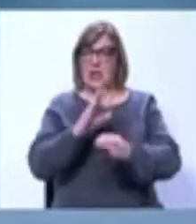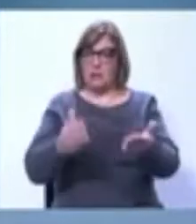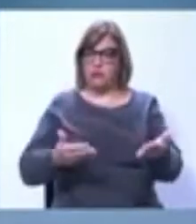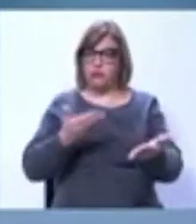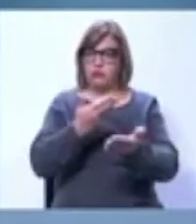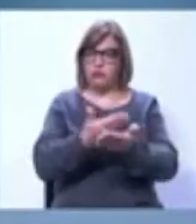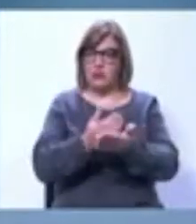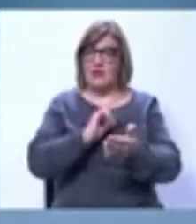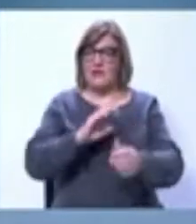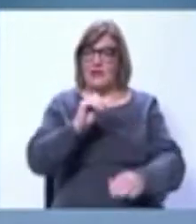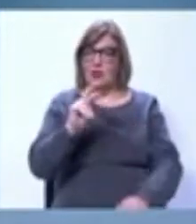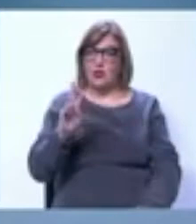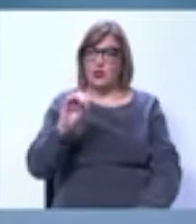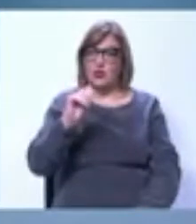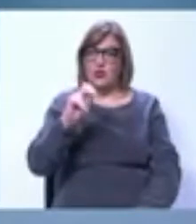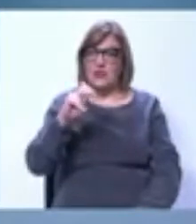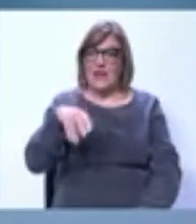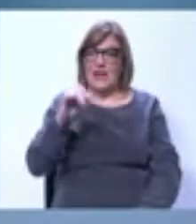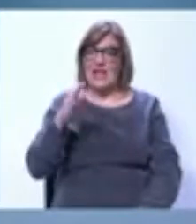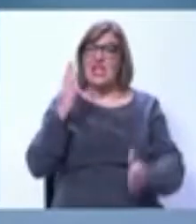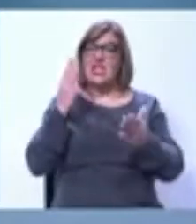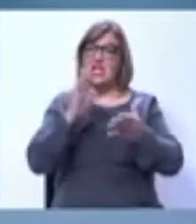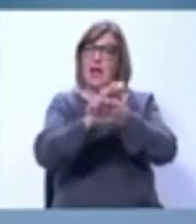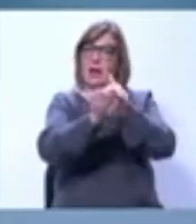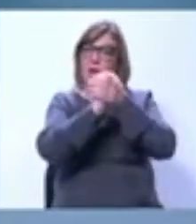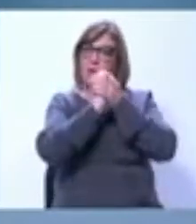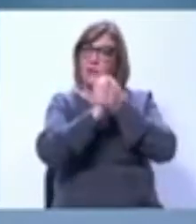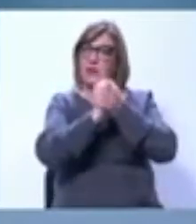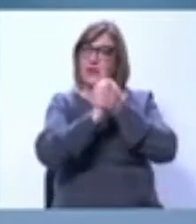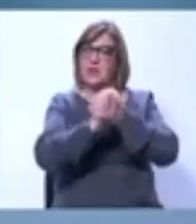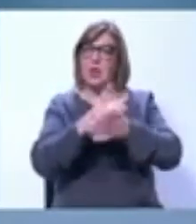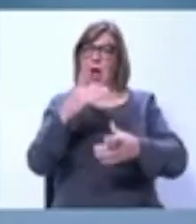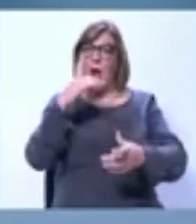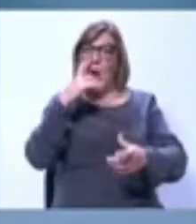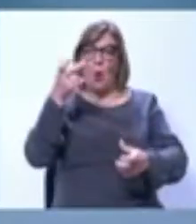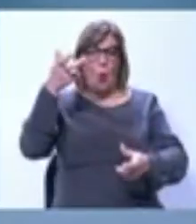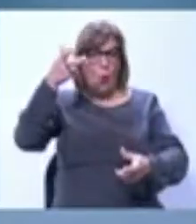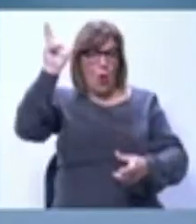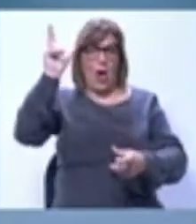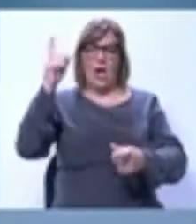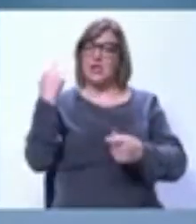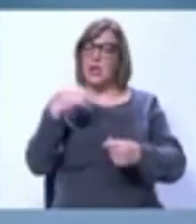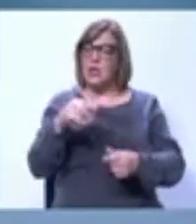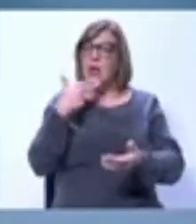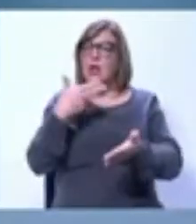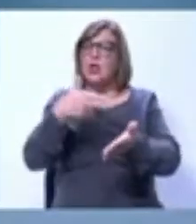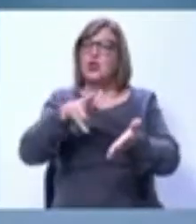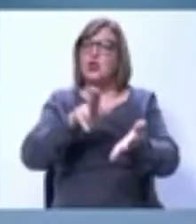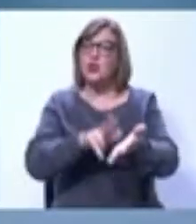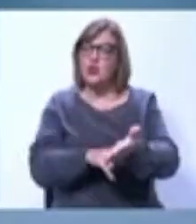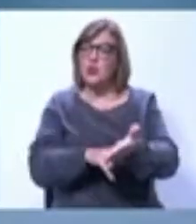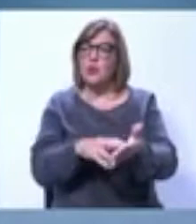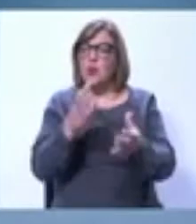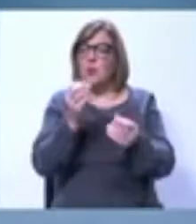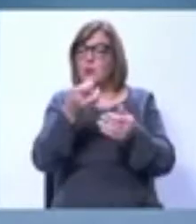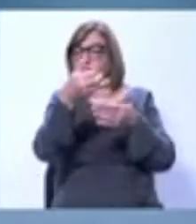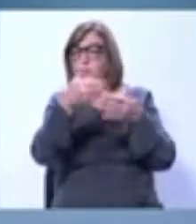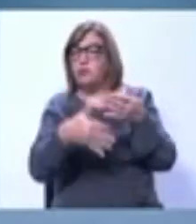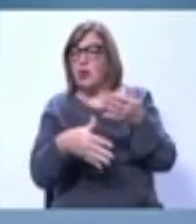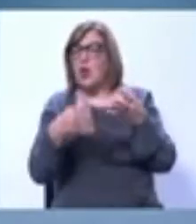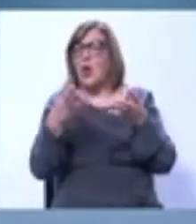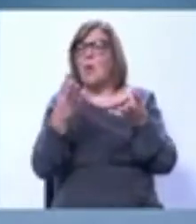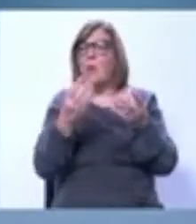apresentados por Susana Fonseca que desde já felicito pela coragem e pelo testemunho que é muito importante para as inúmeras